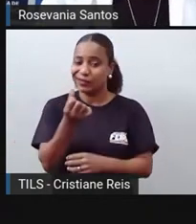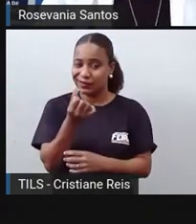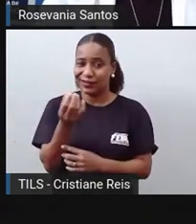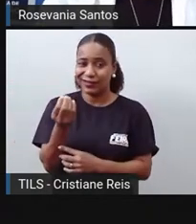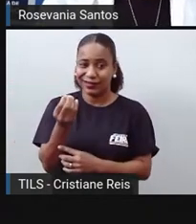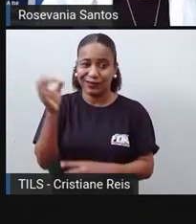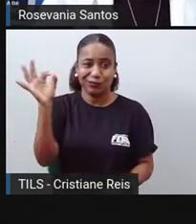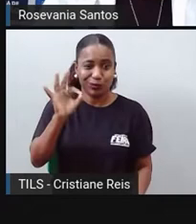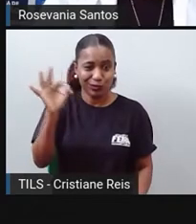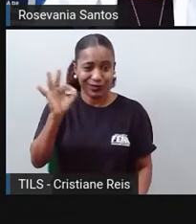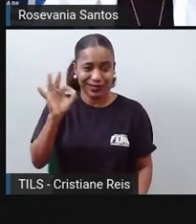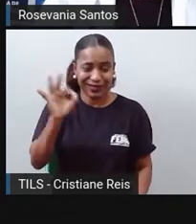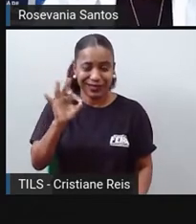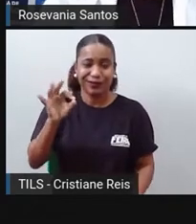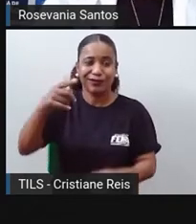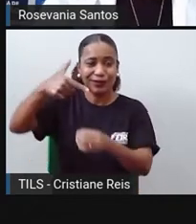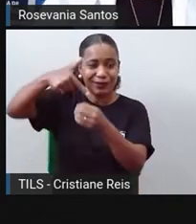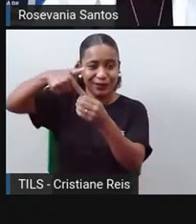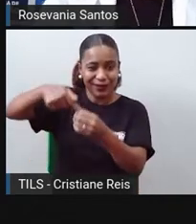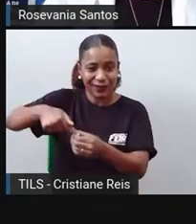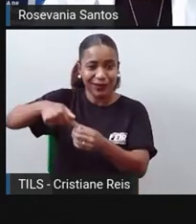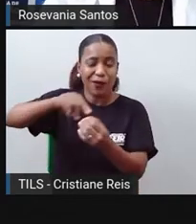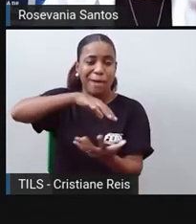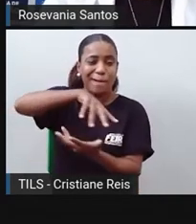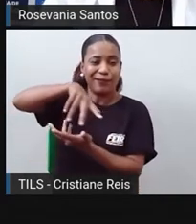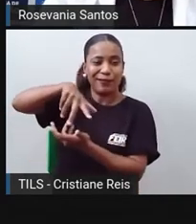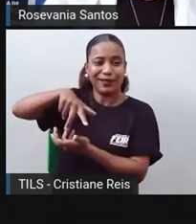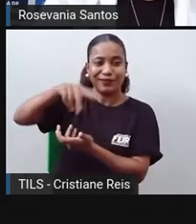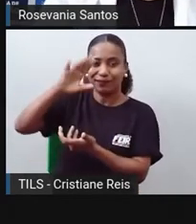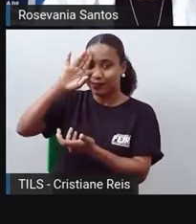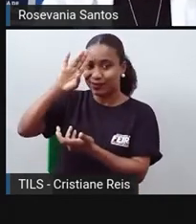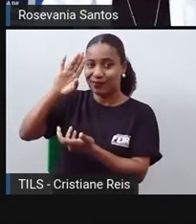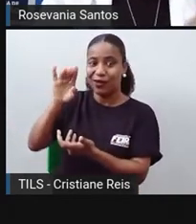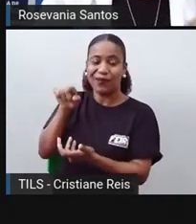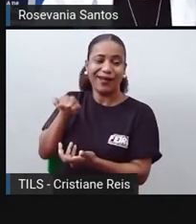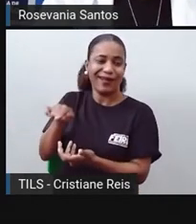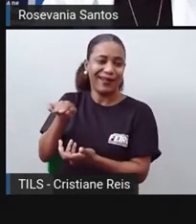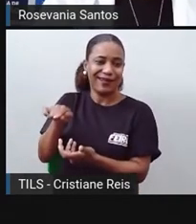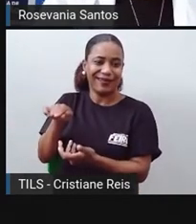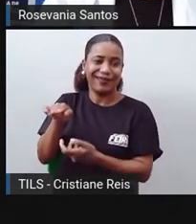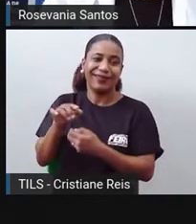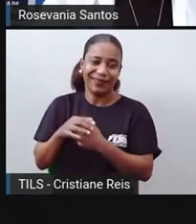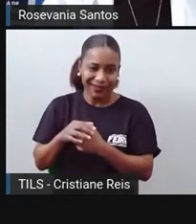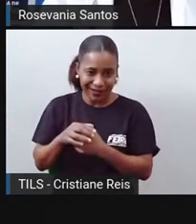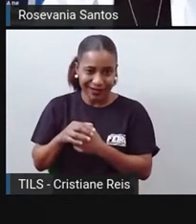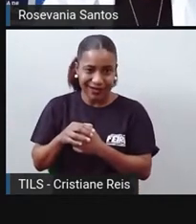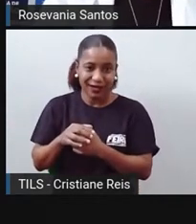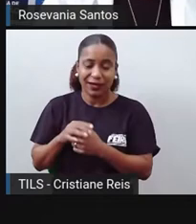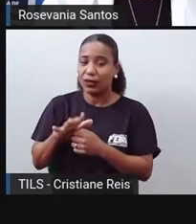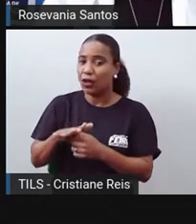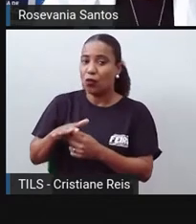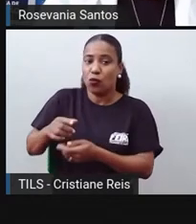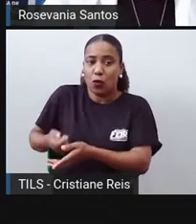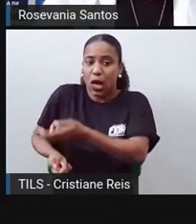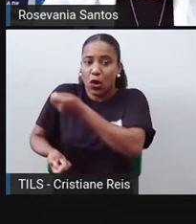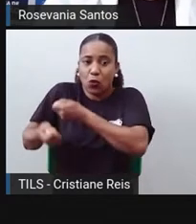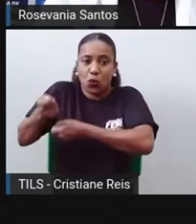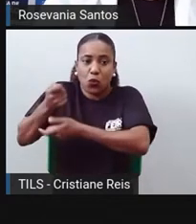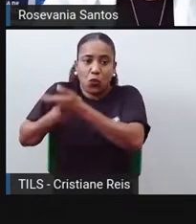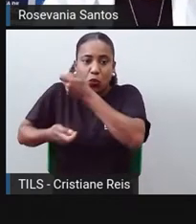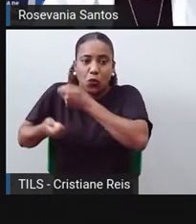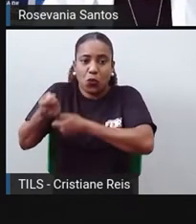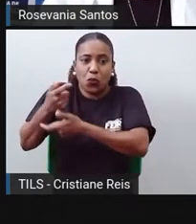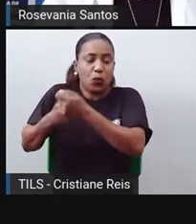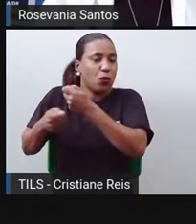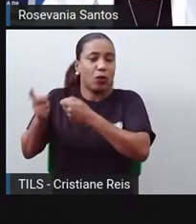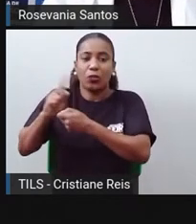das reservas petrolíferas do planeta, você vai encontrar. Eu estou falando reserva, não estou falando, né, de produção, né, de petróleo, que aí vão, né,